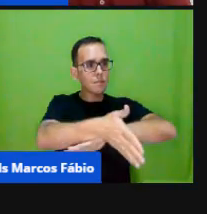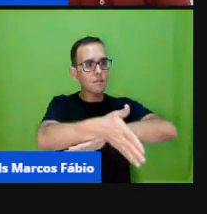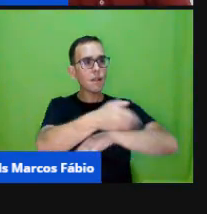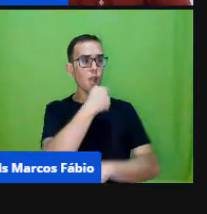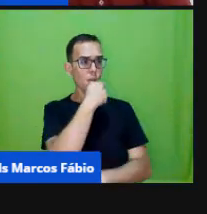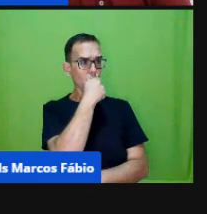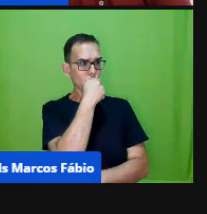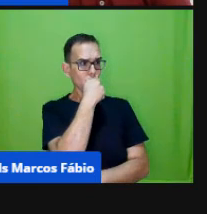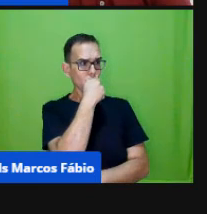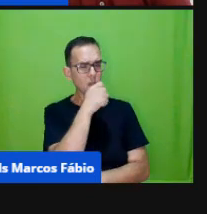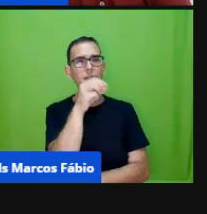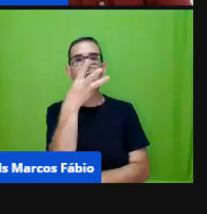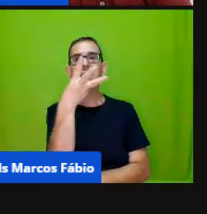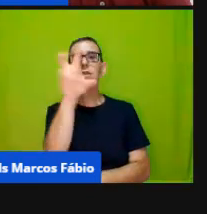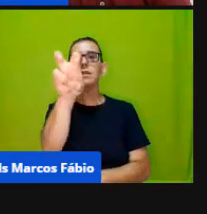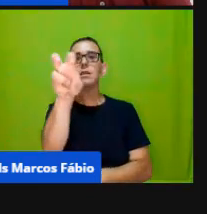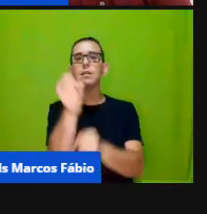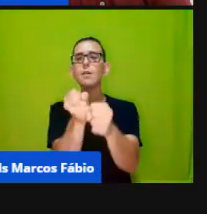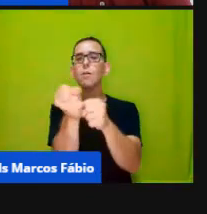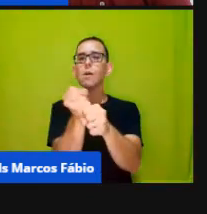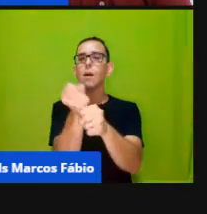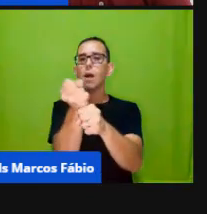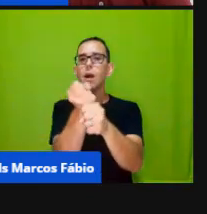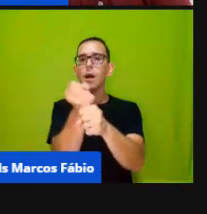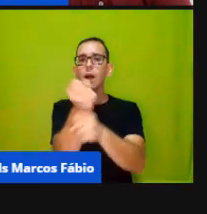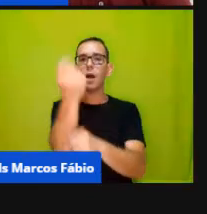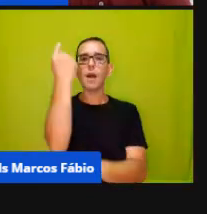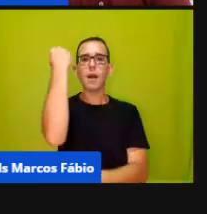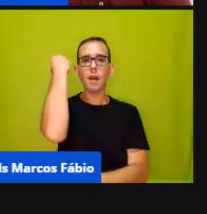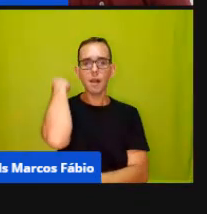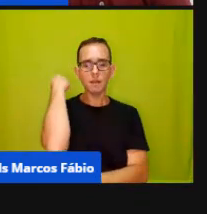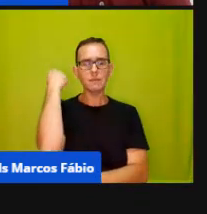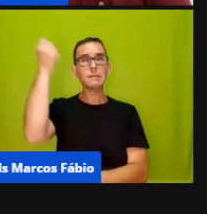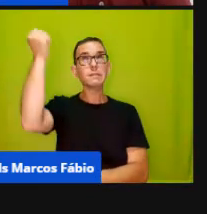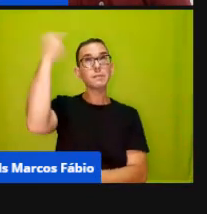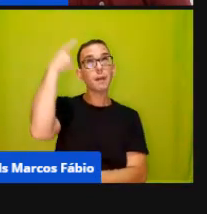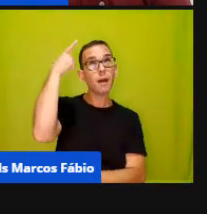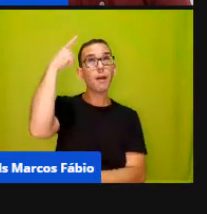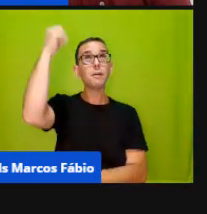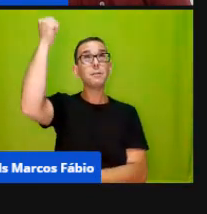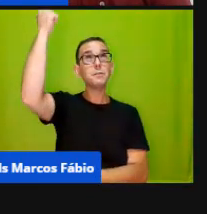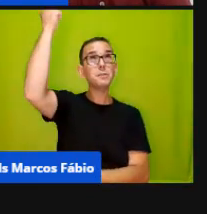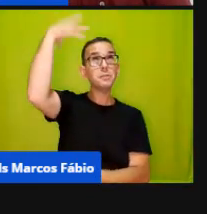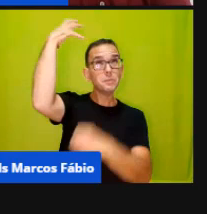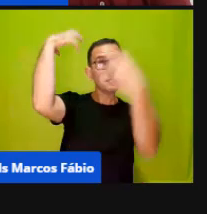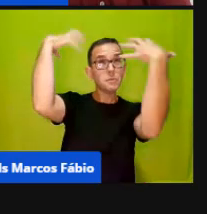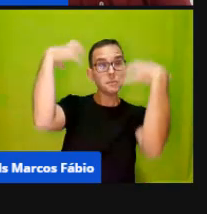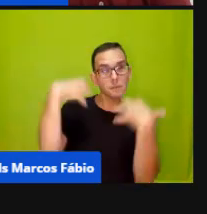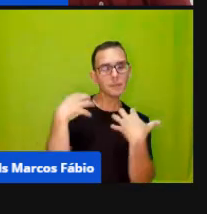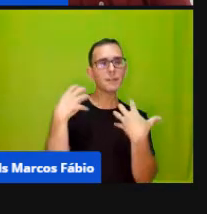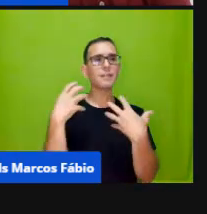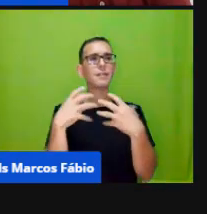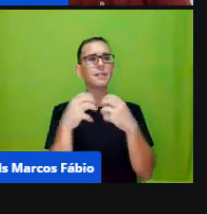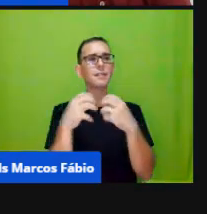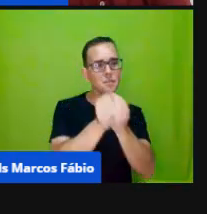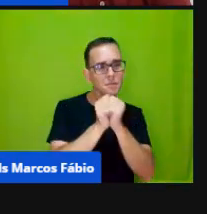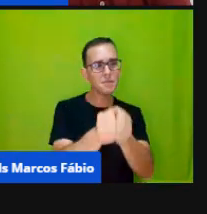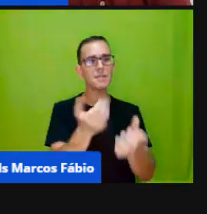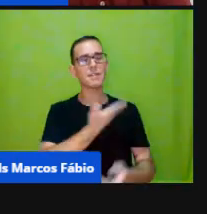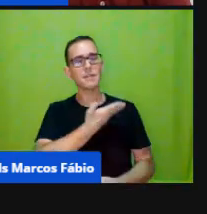mais de 35 anos, tomando sol, tomando chuva, convivendo com os amigos,